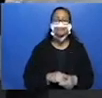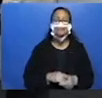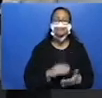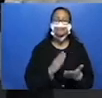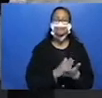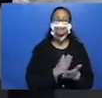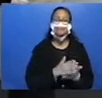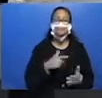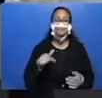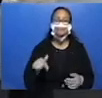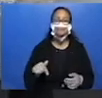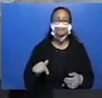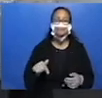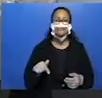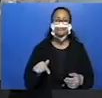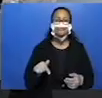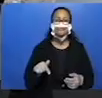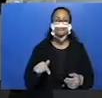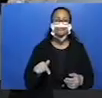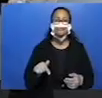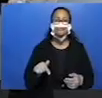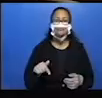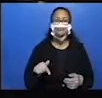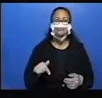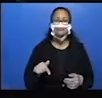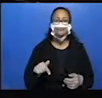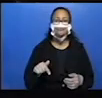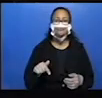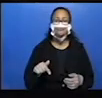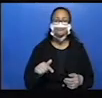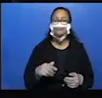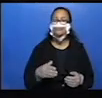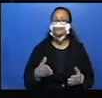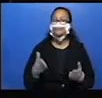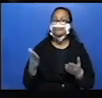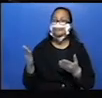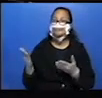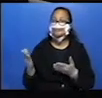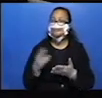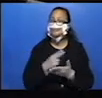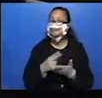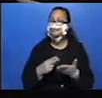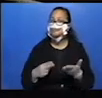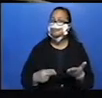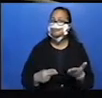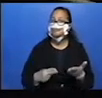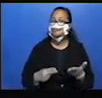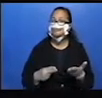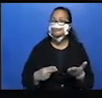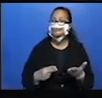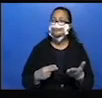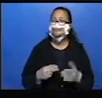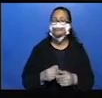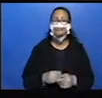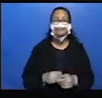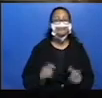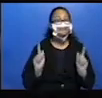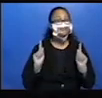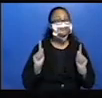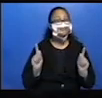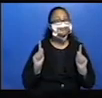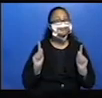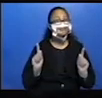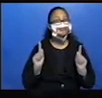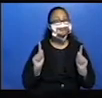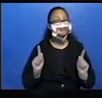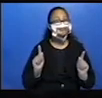Página 7. Só de sugestão pelo desenho aqui, vocês imaginam o que vem por aí na nossa história. Uma